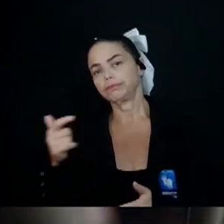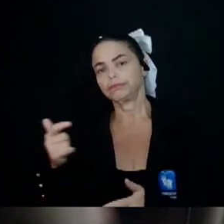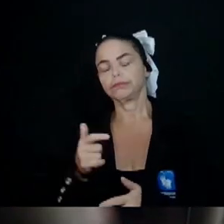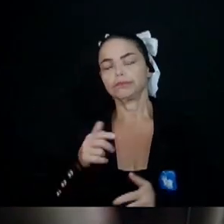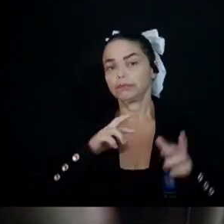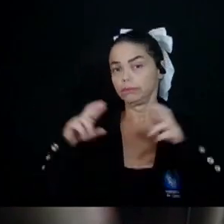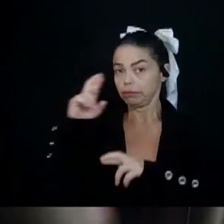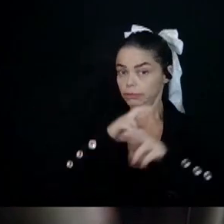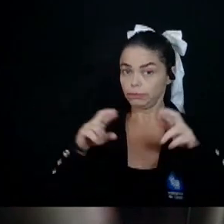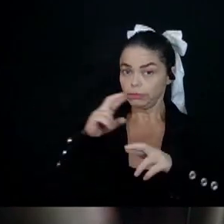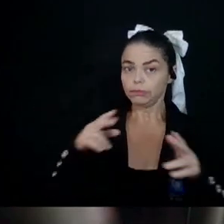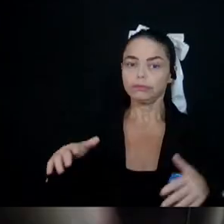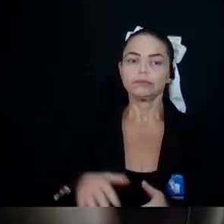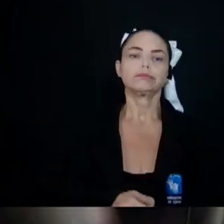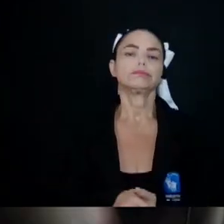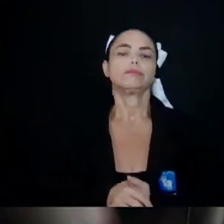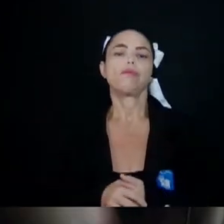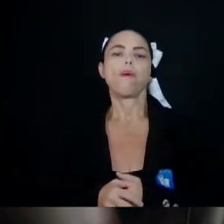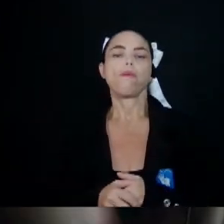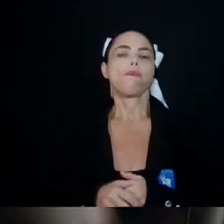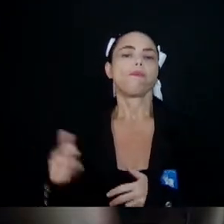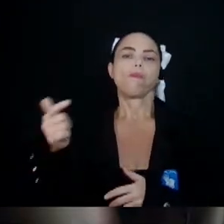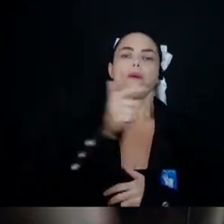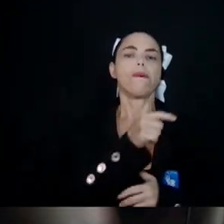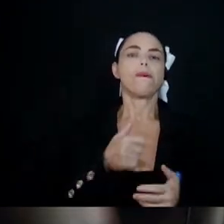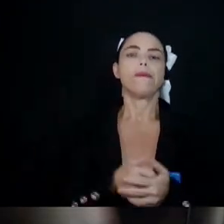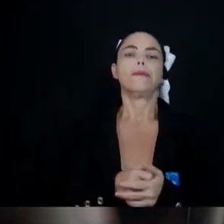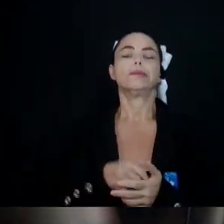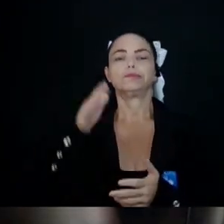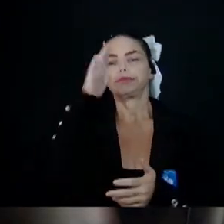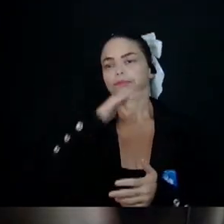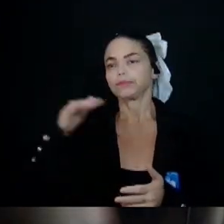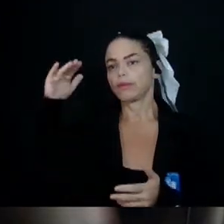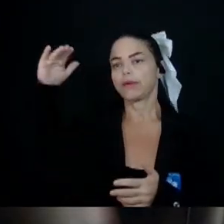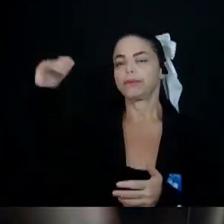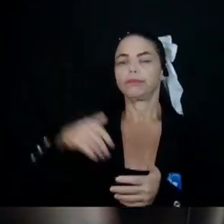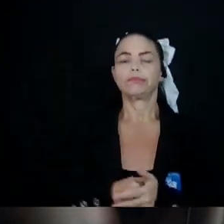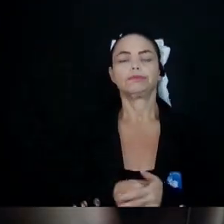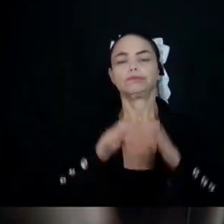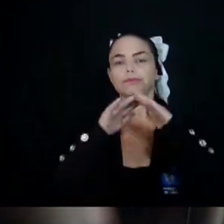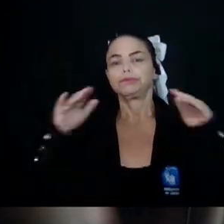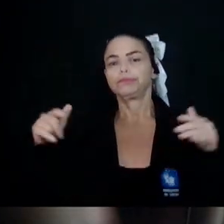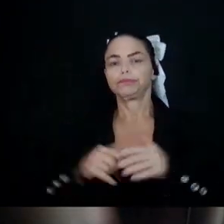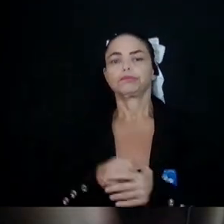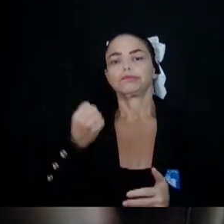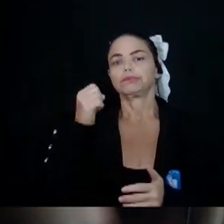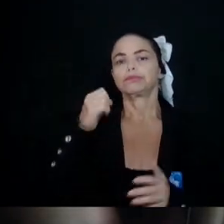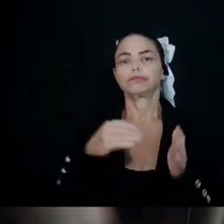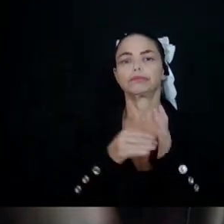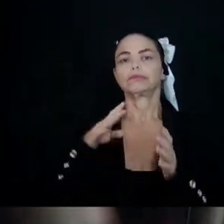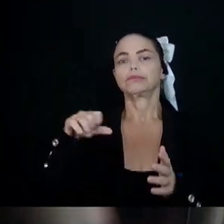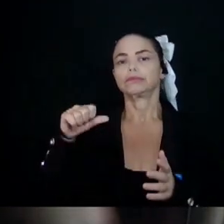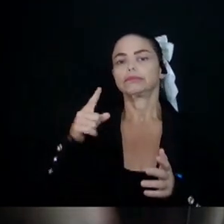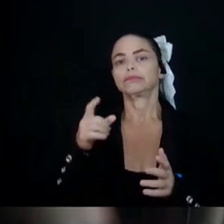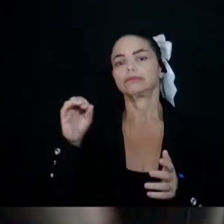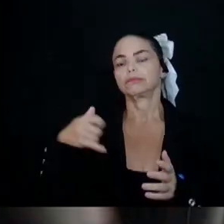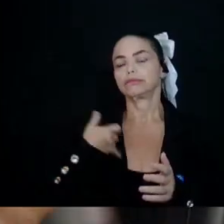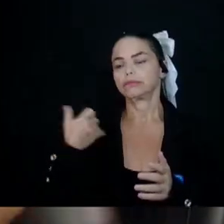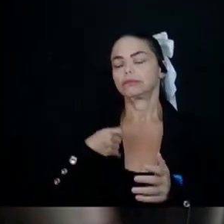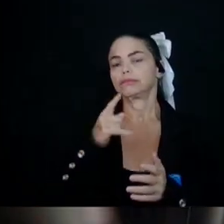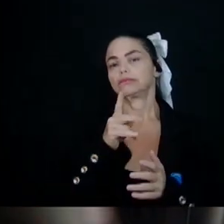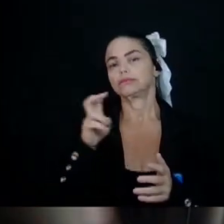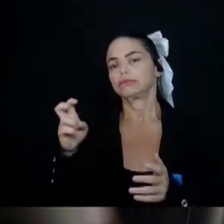supervisionamento naquele ambiente, não tem. Tem adultos, tem crianças de 8, 9, 10 anos, de